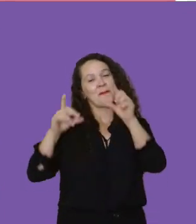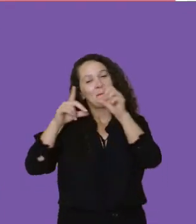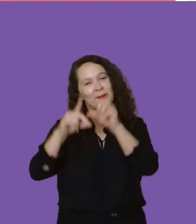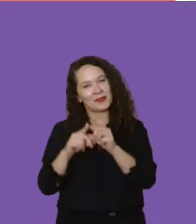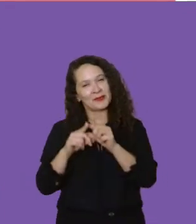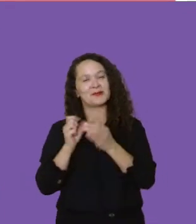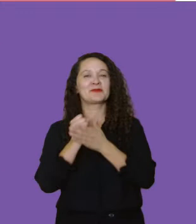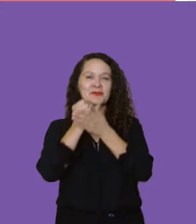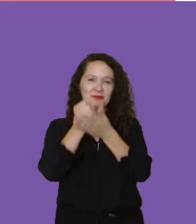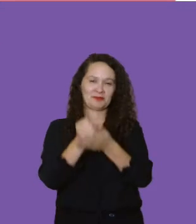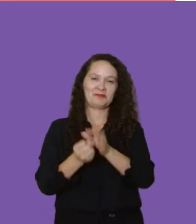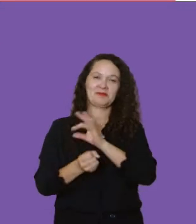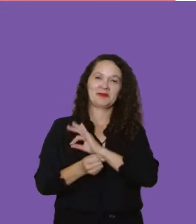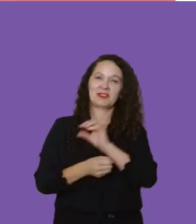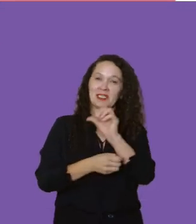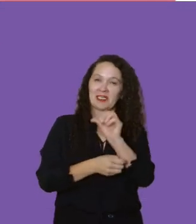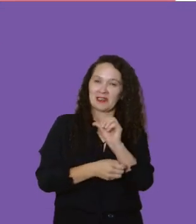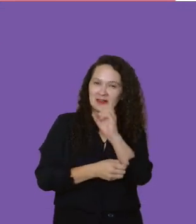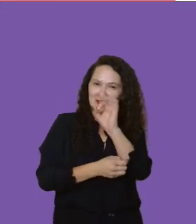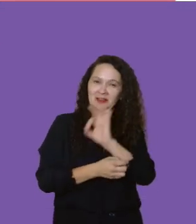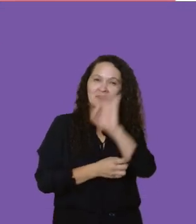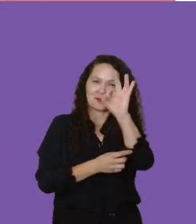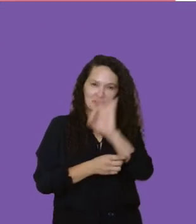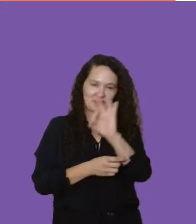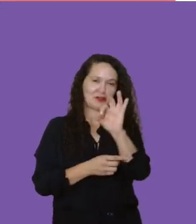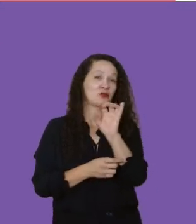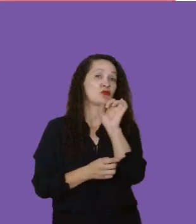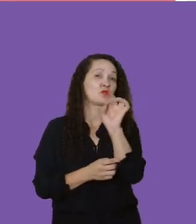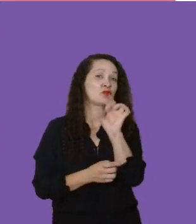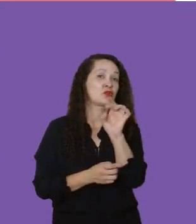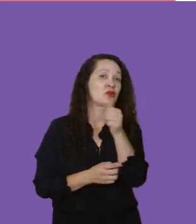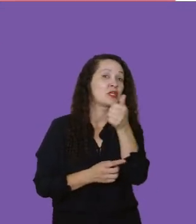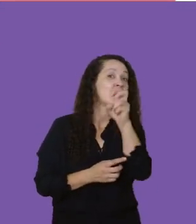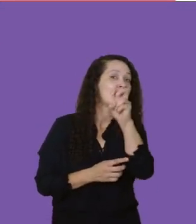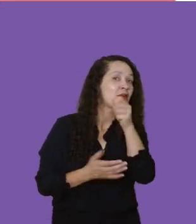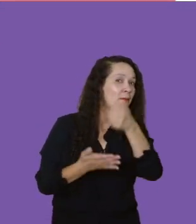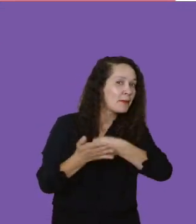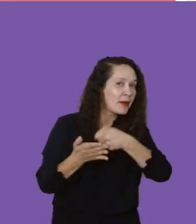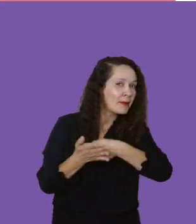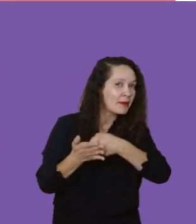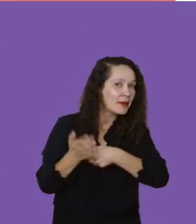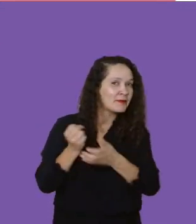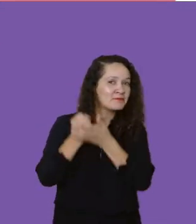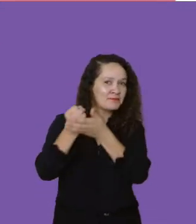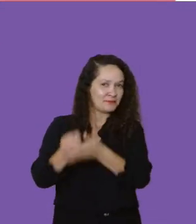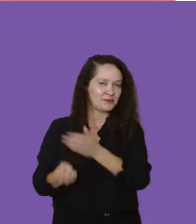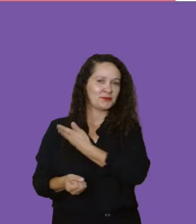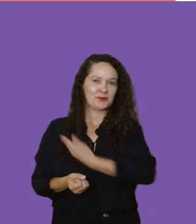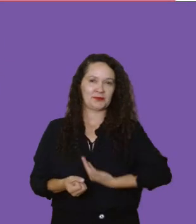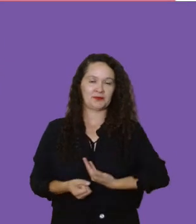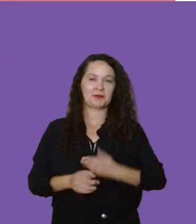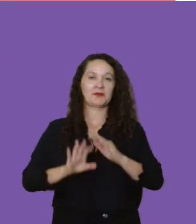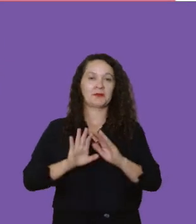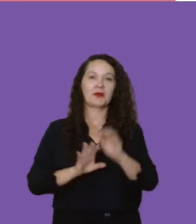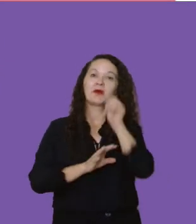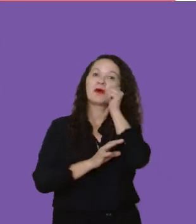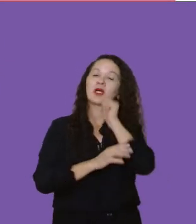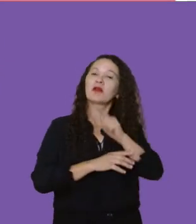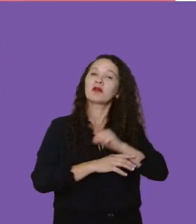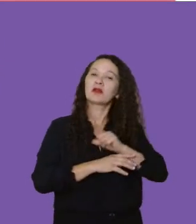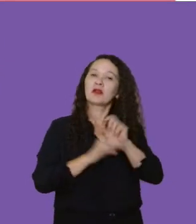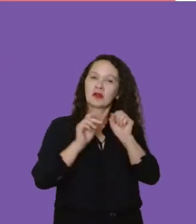de benefício, cerca de 60% do benefício com 15 anos de contribuição. Para as mulheres terem a